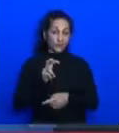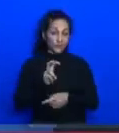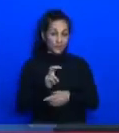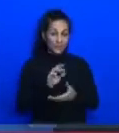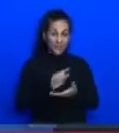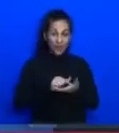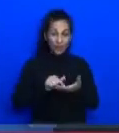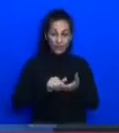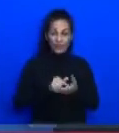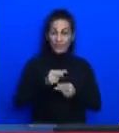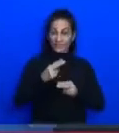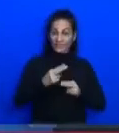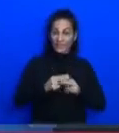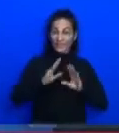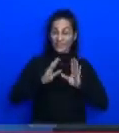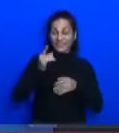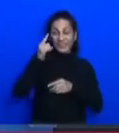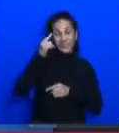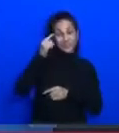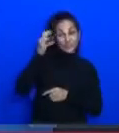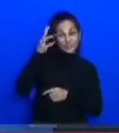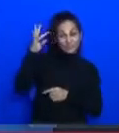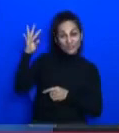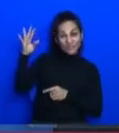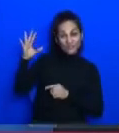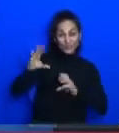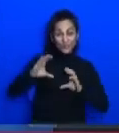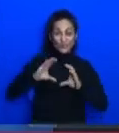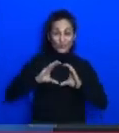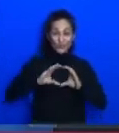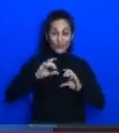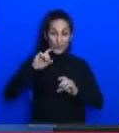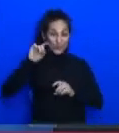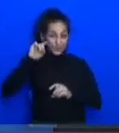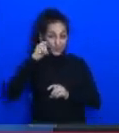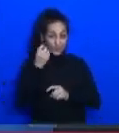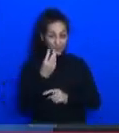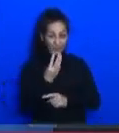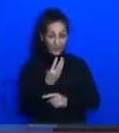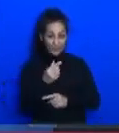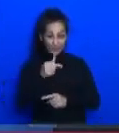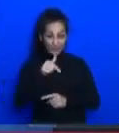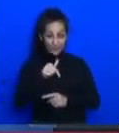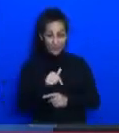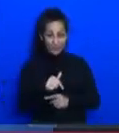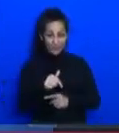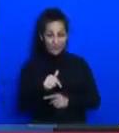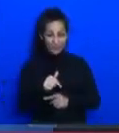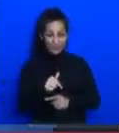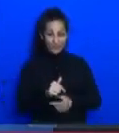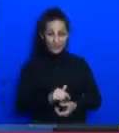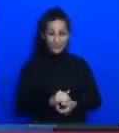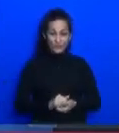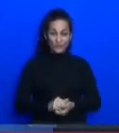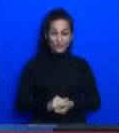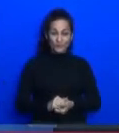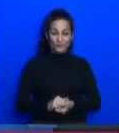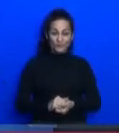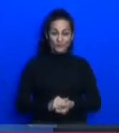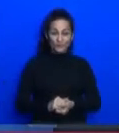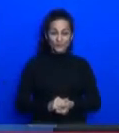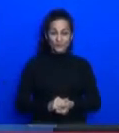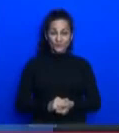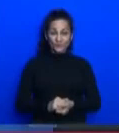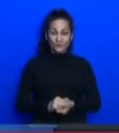3. Loterias Caixa, já pensou? Bola preta 37, preta